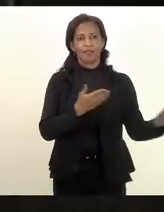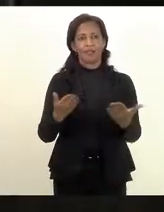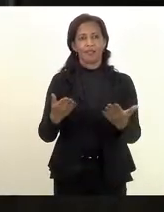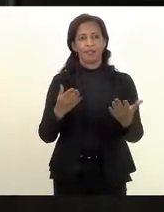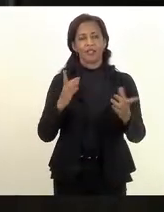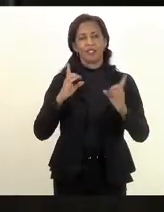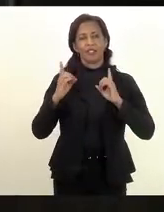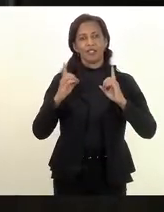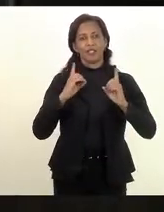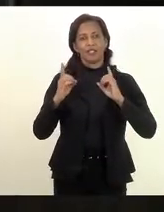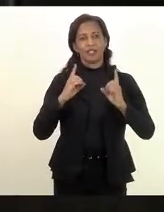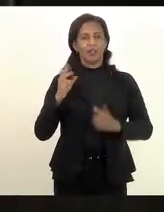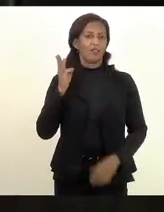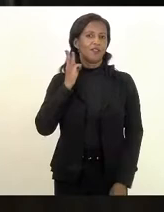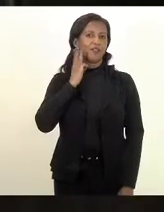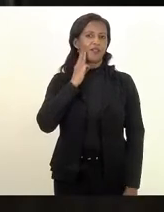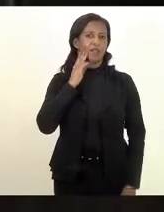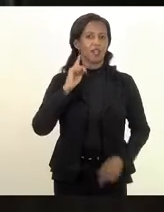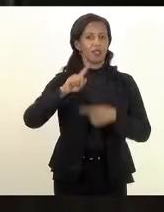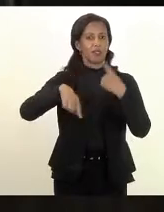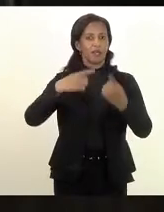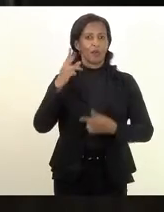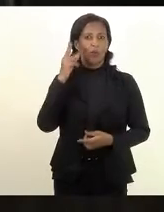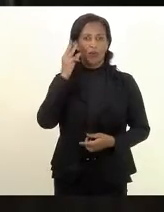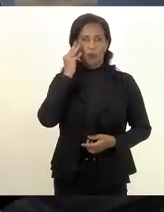Valdeck em seguida a deputada Mônica Francisco